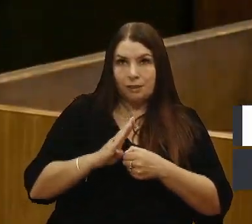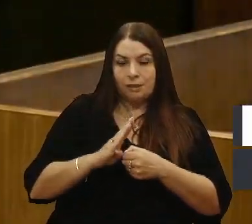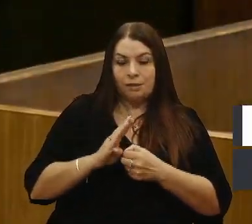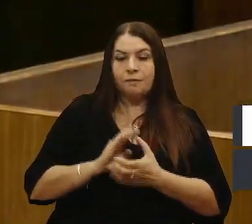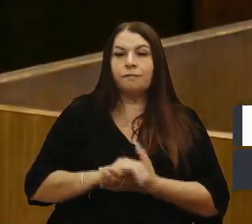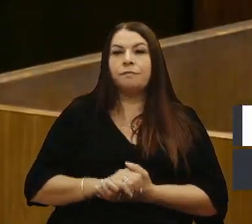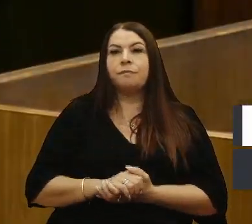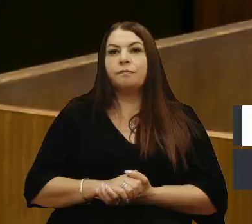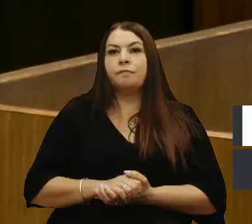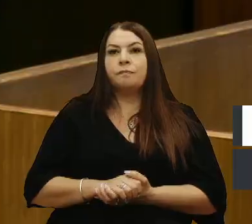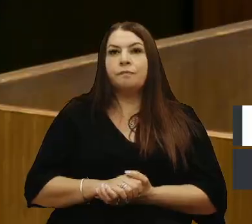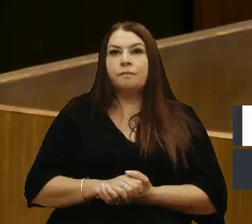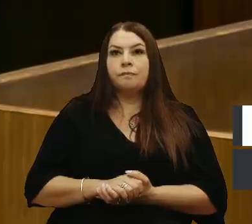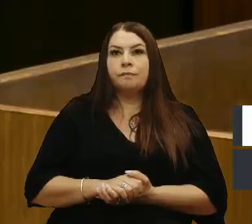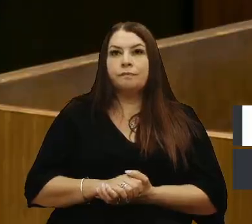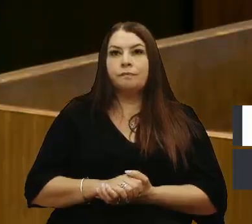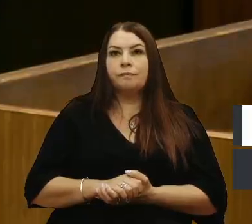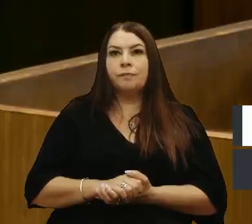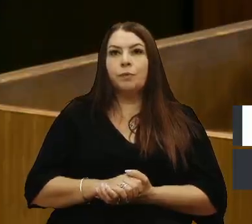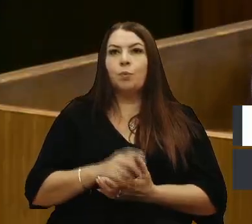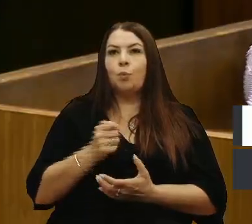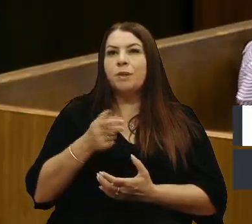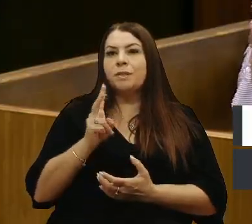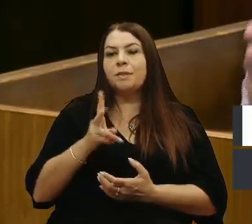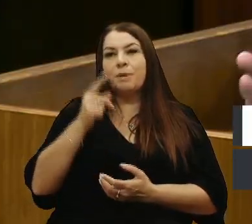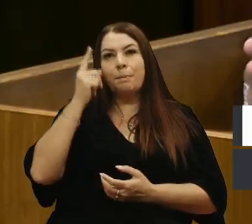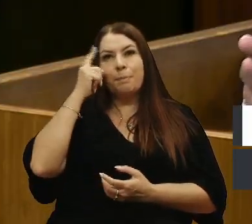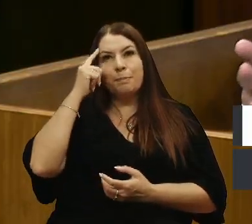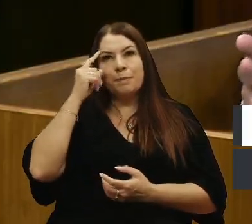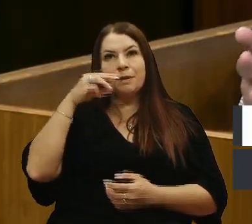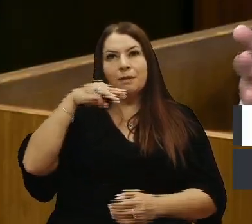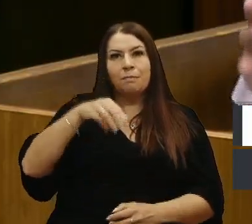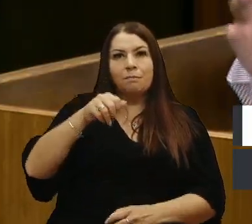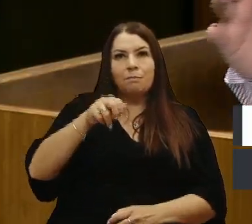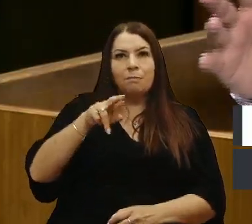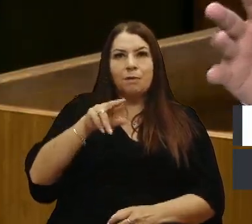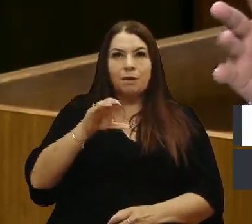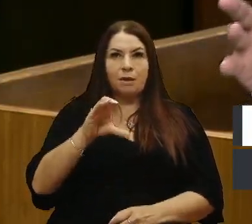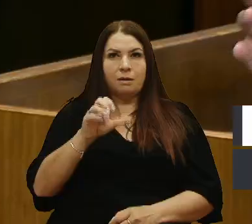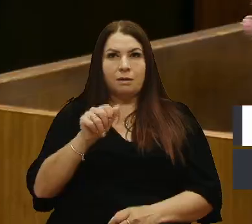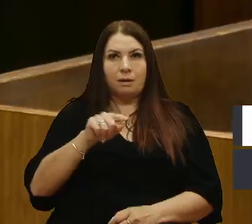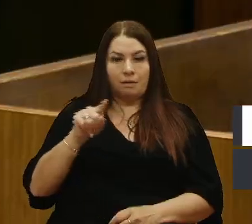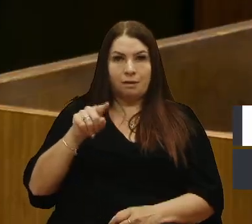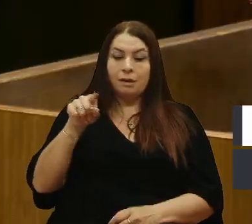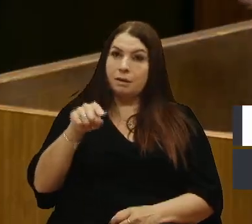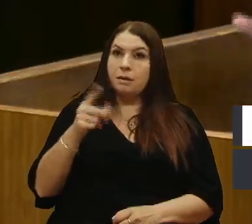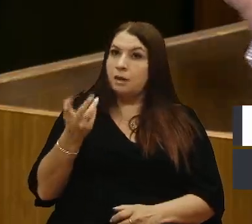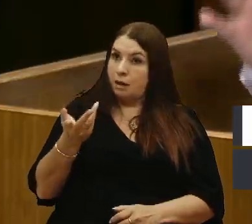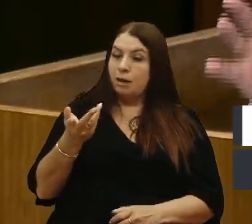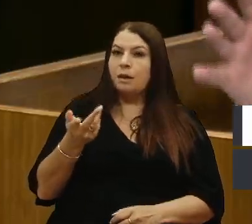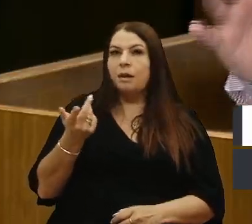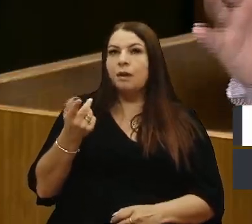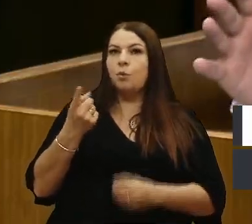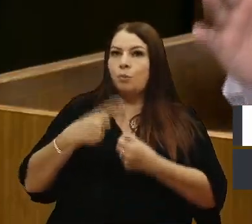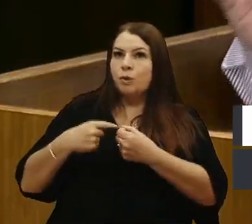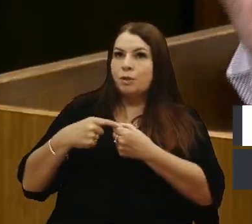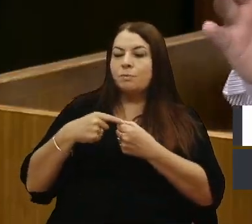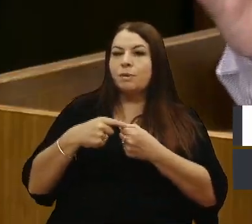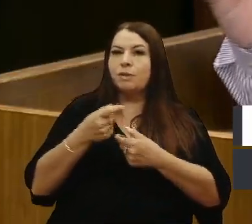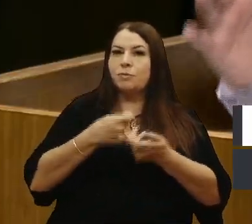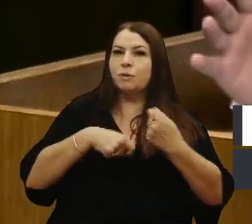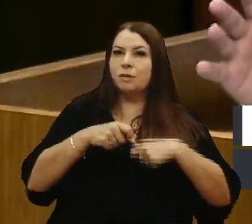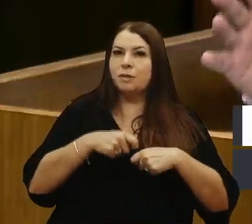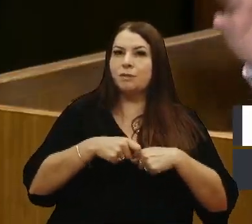aliás, geralmente nós pensamos em Maricá, que, por sinal, é um município governado